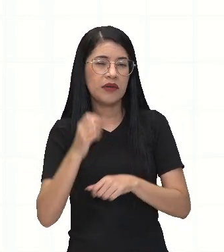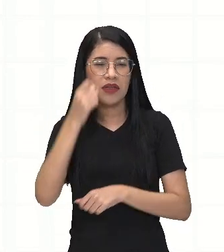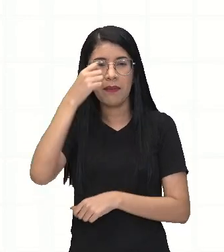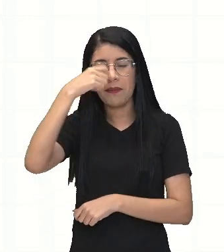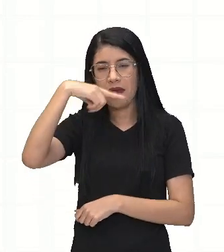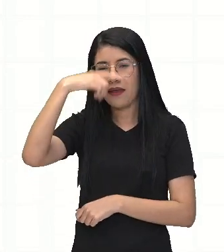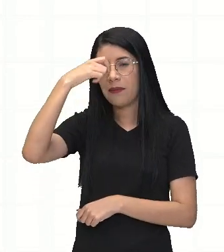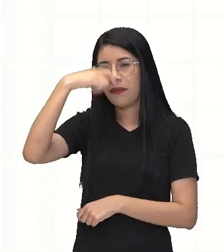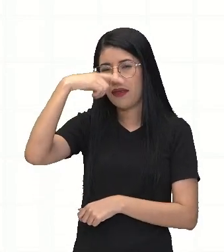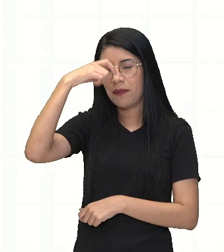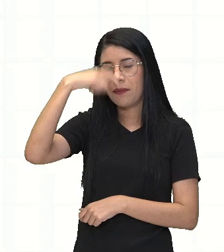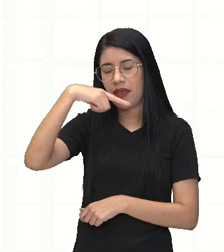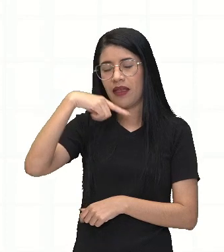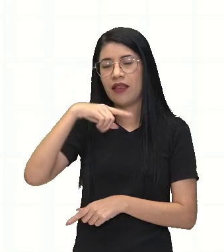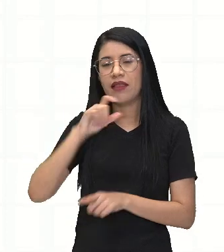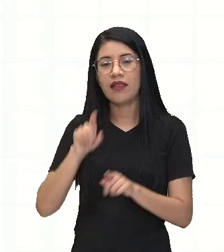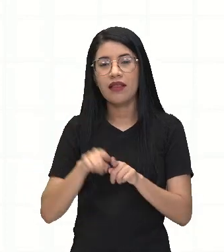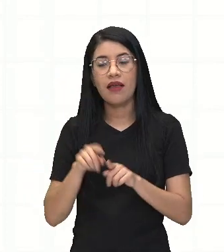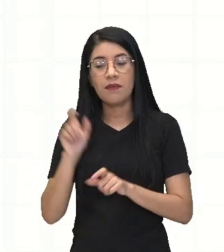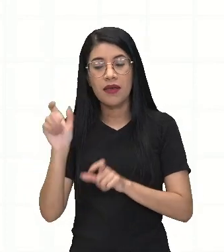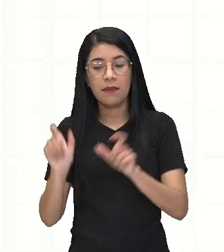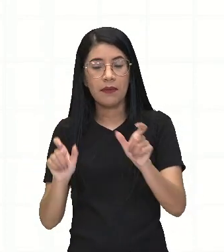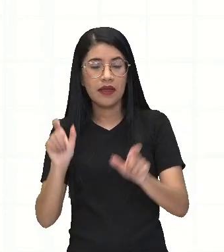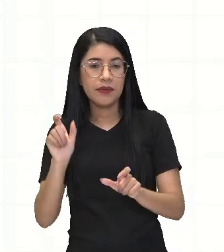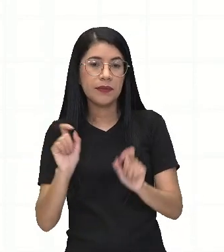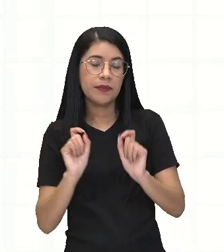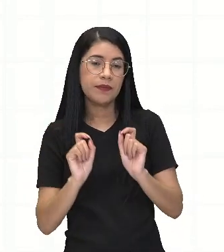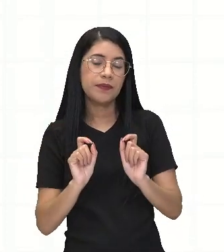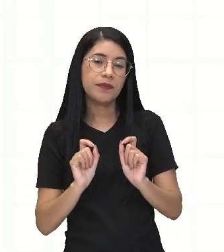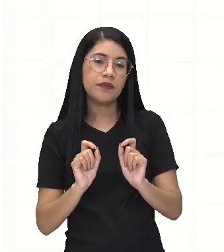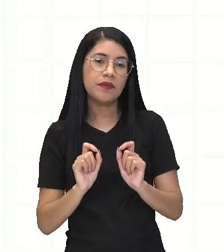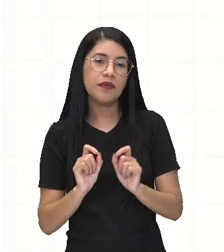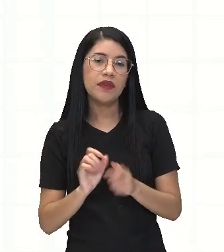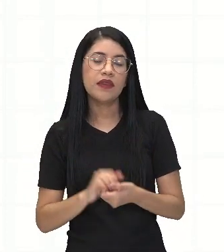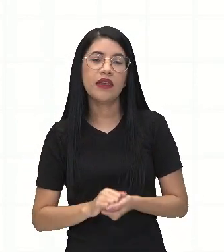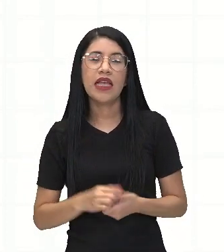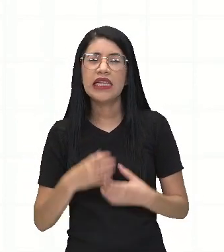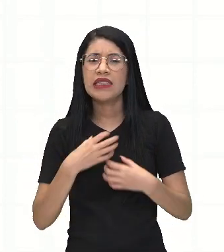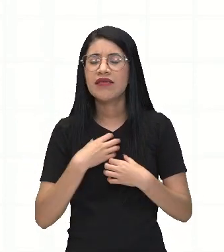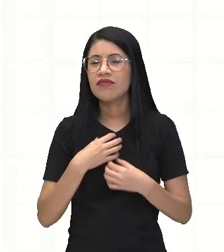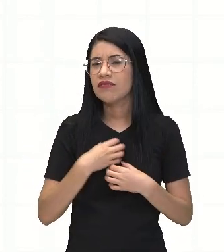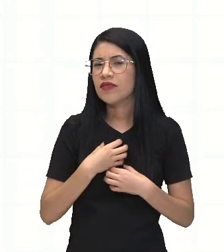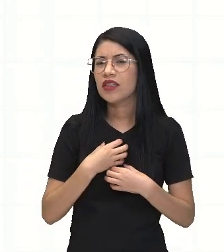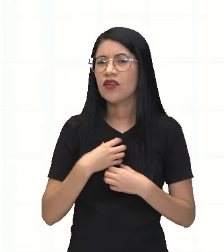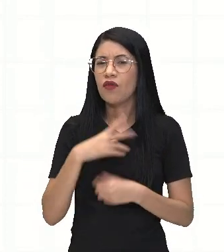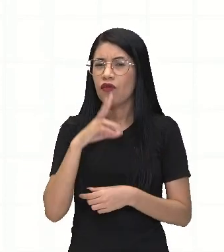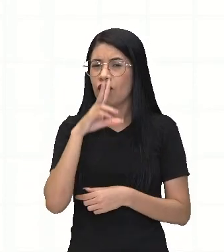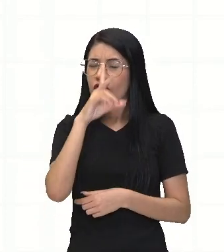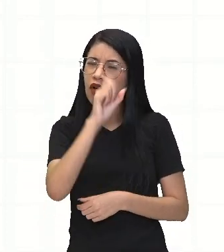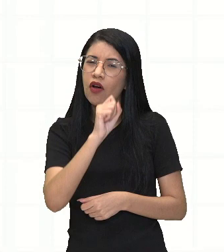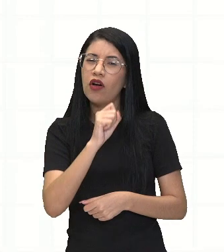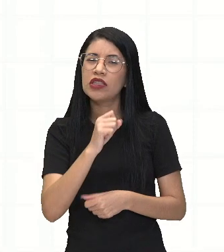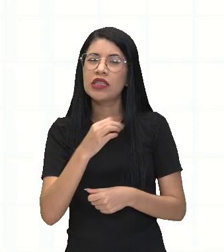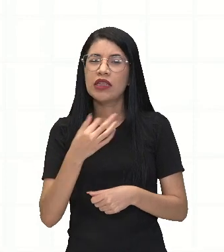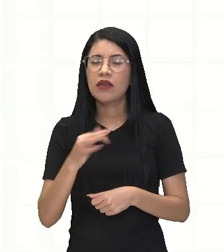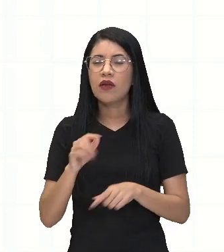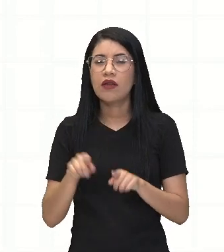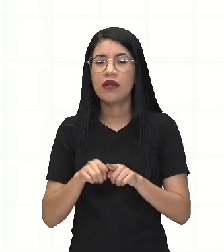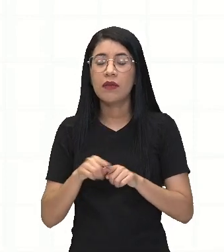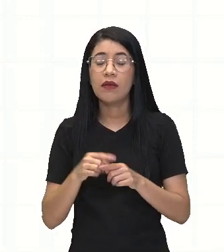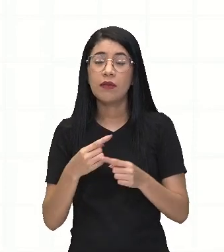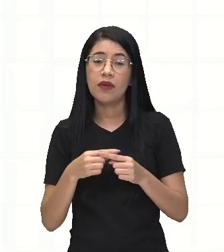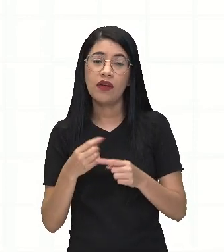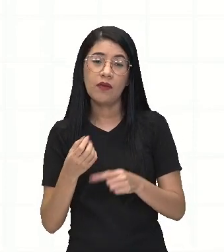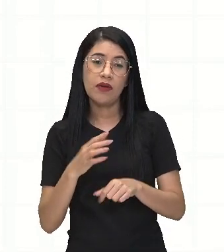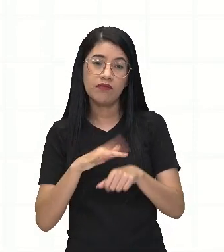As pessoas começavam ali a ter sinais e sintomas mais graves, porque era uma doença nova, né?